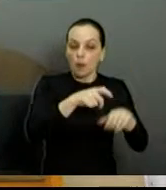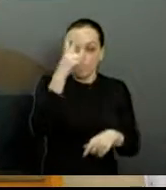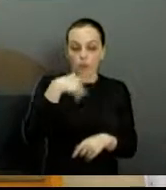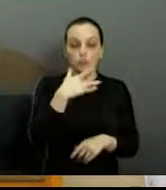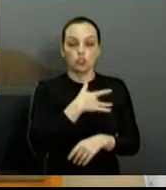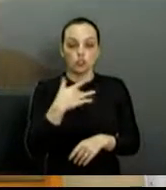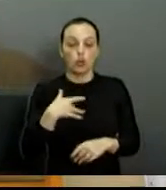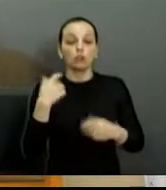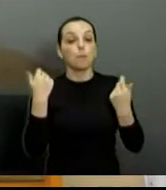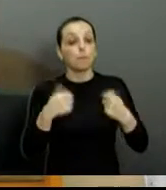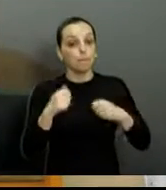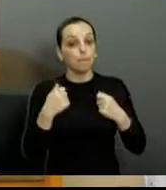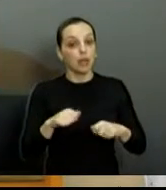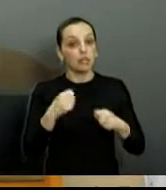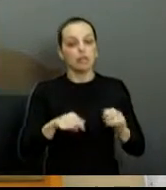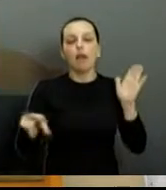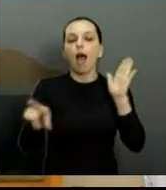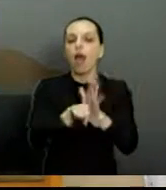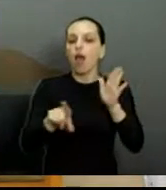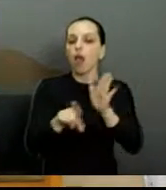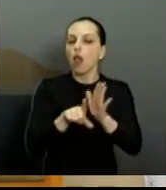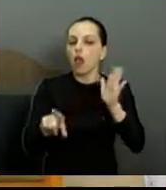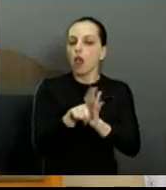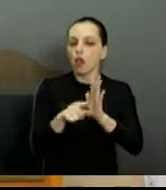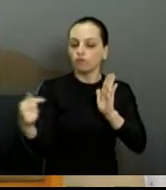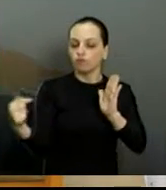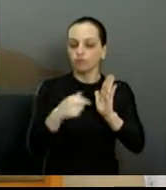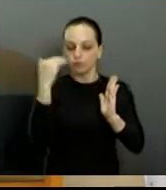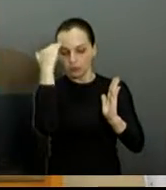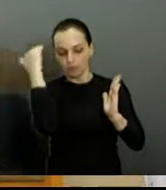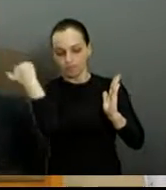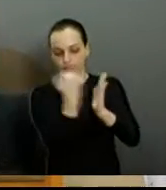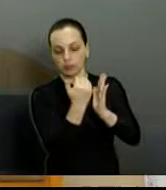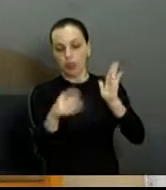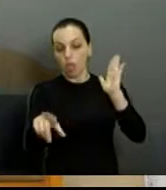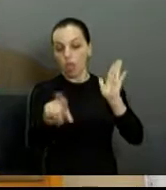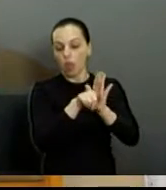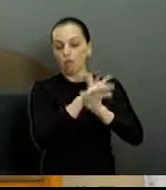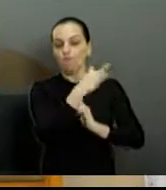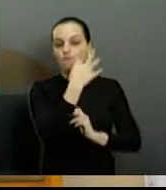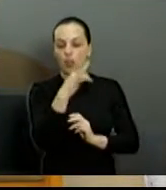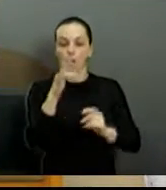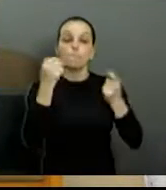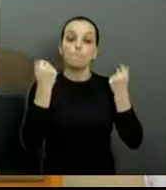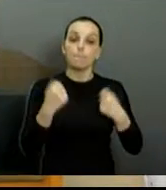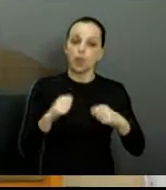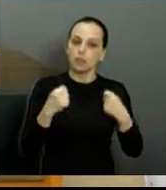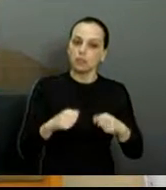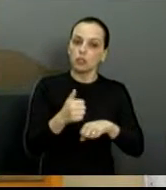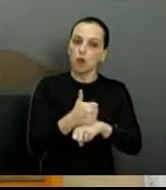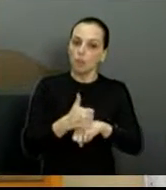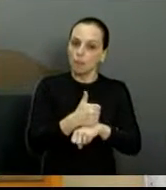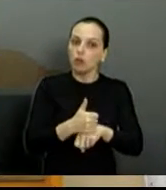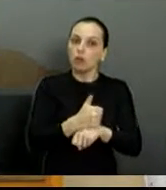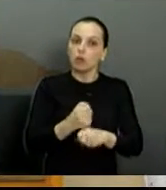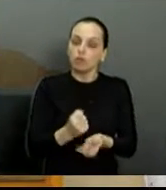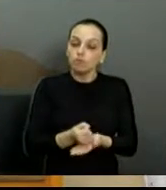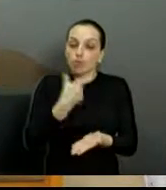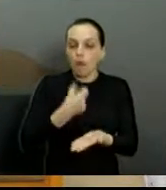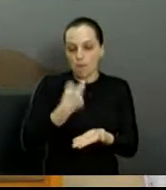é a lei não é lei municipal só da lei federal tem que ter um farmacêutico a gente chama mais